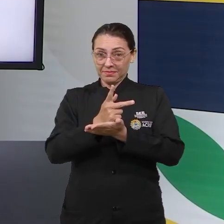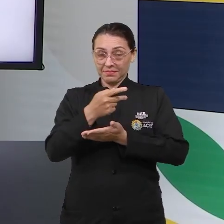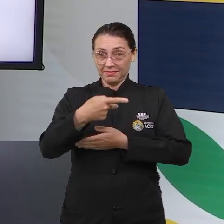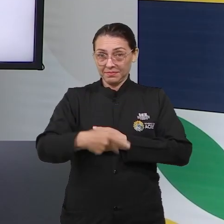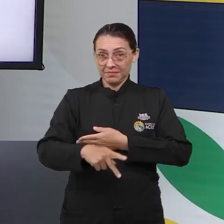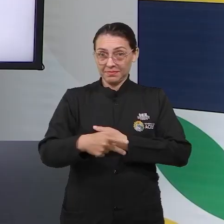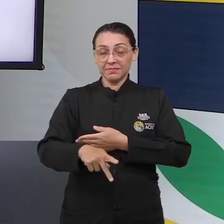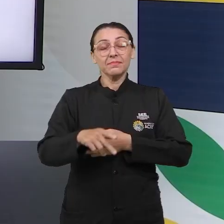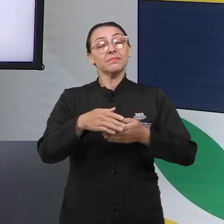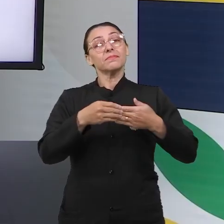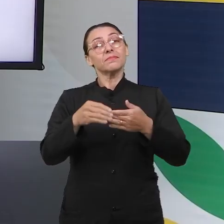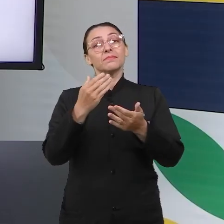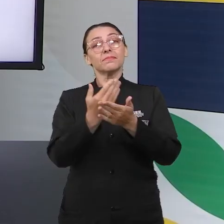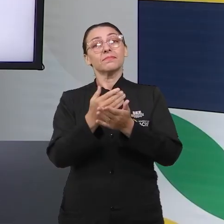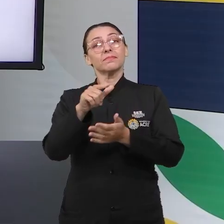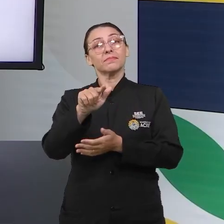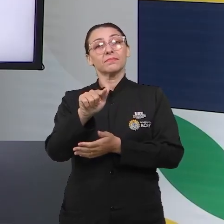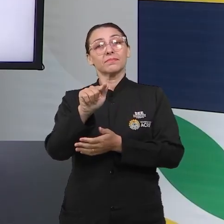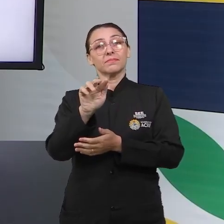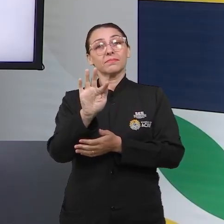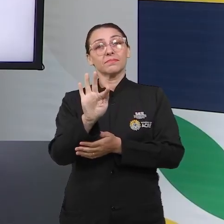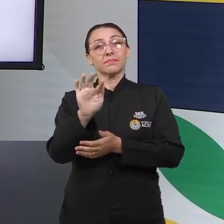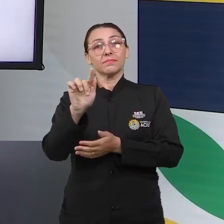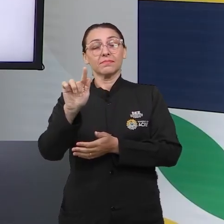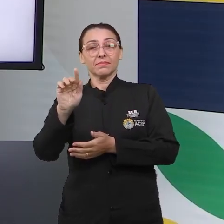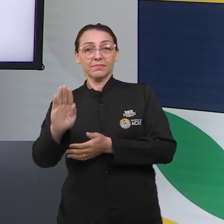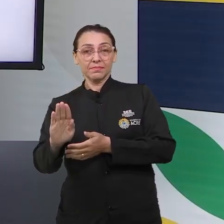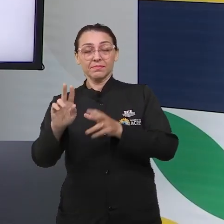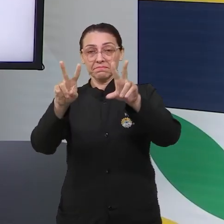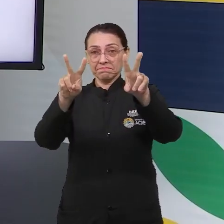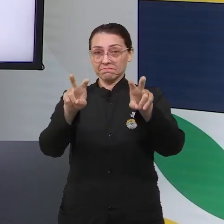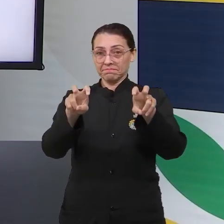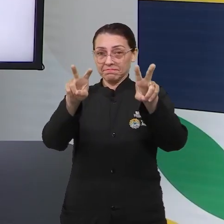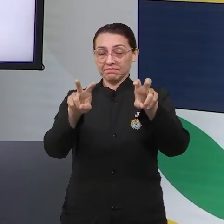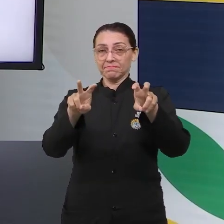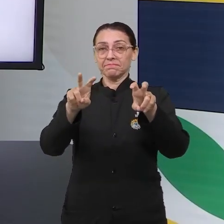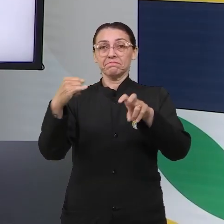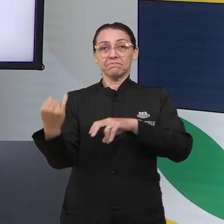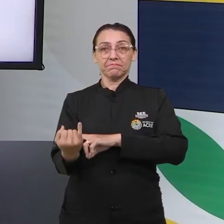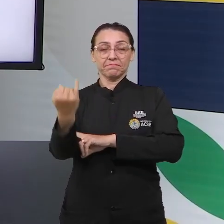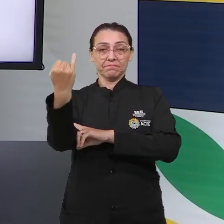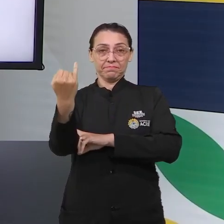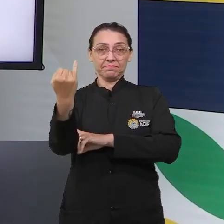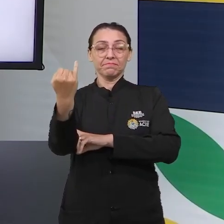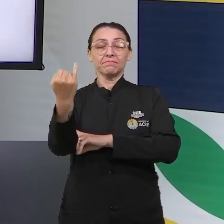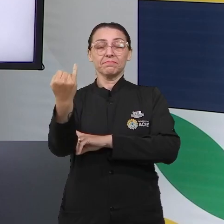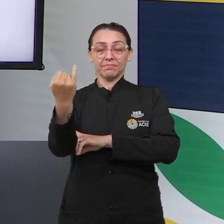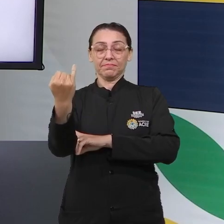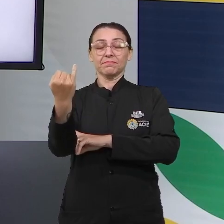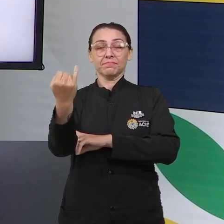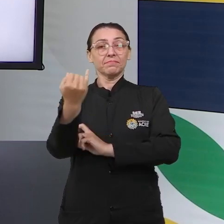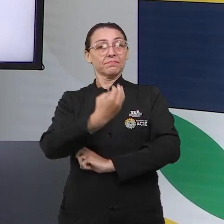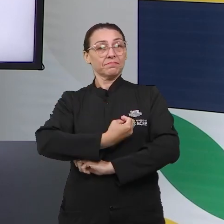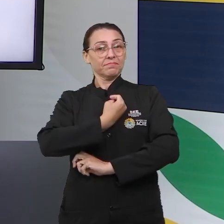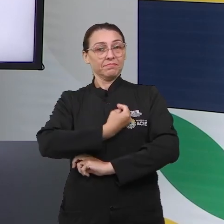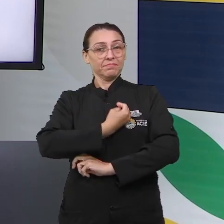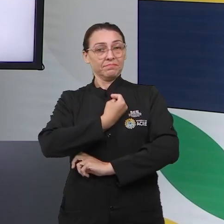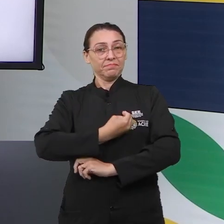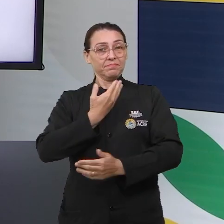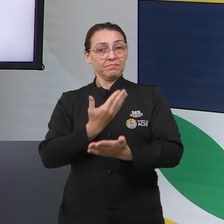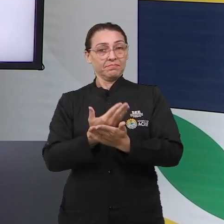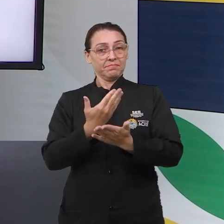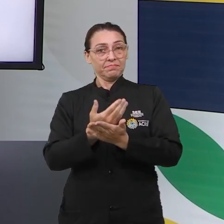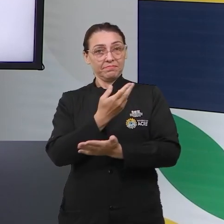vocês, nessa nossa aula de Formação Geral Básica, um tema super interessante e importante para a vida acadêmica de